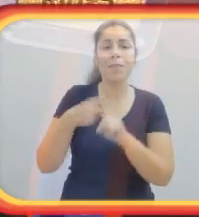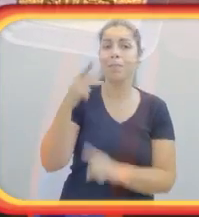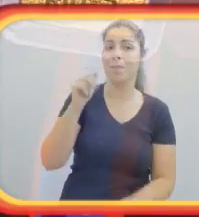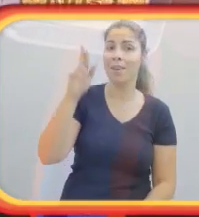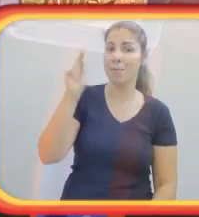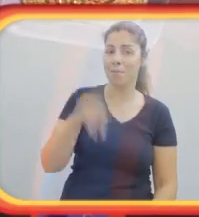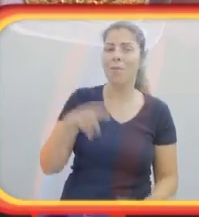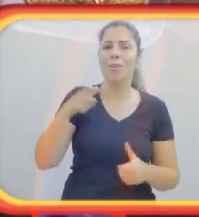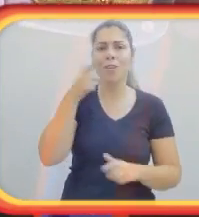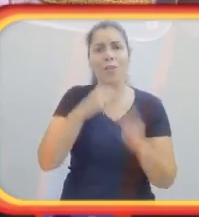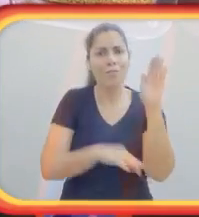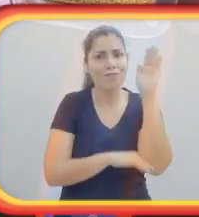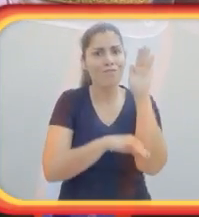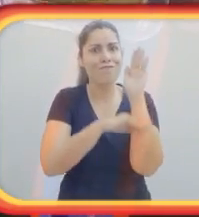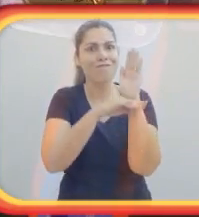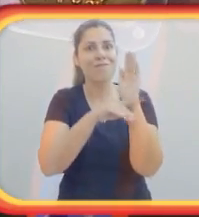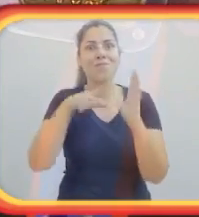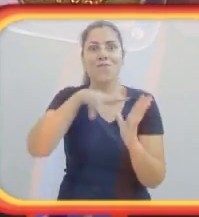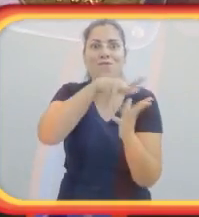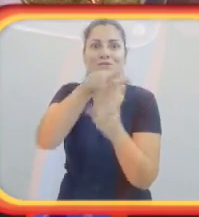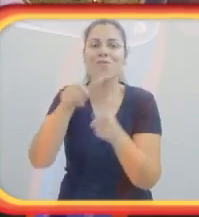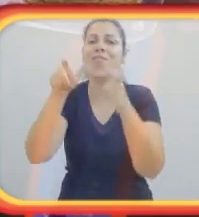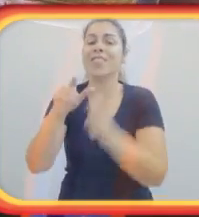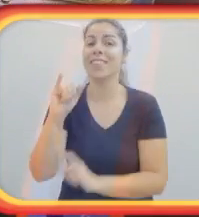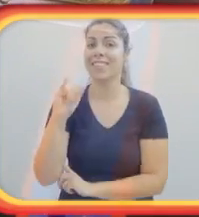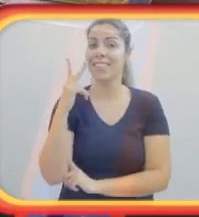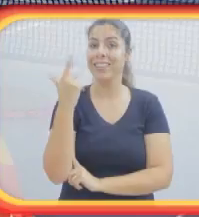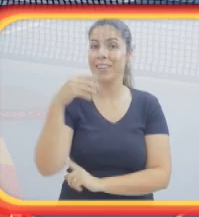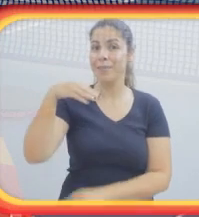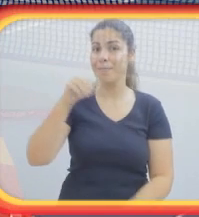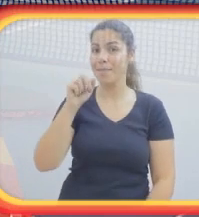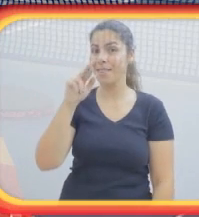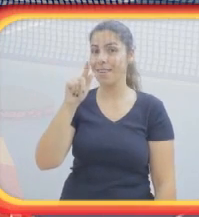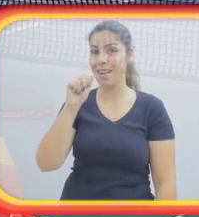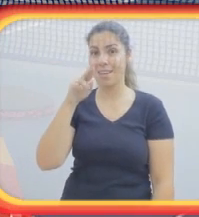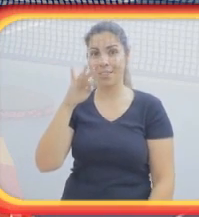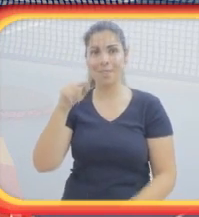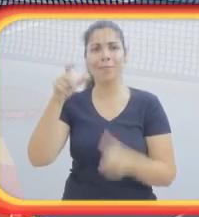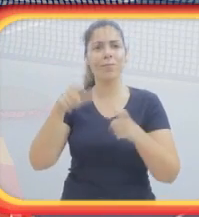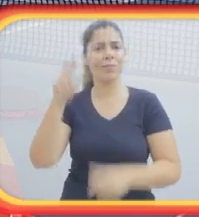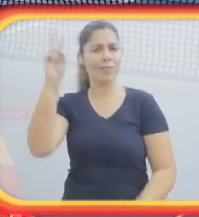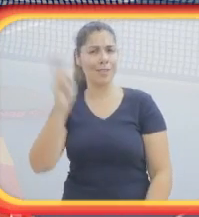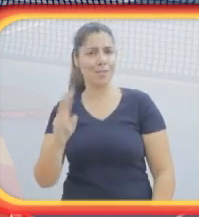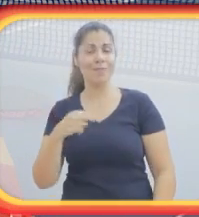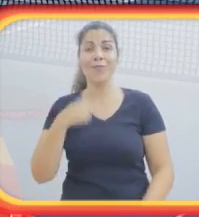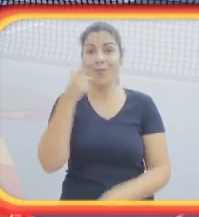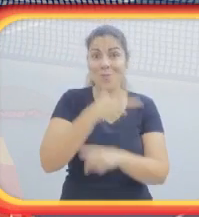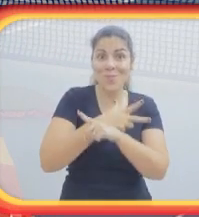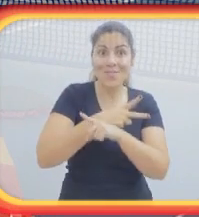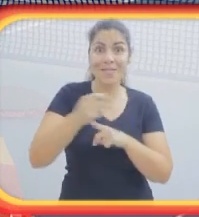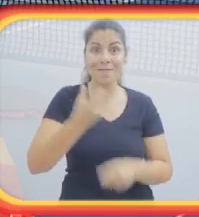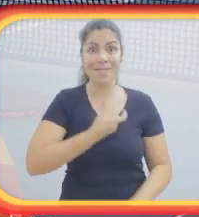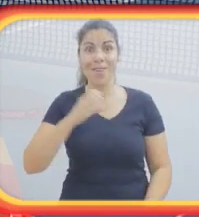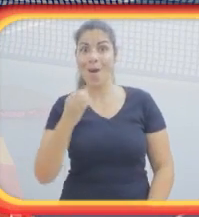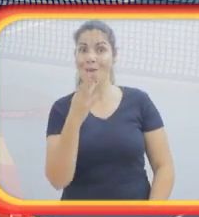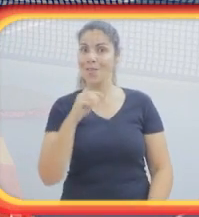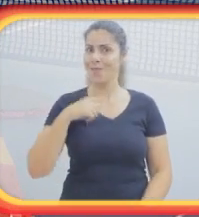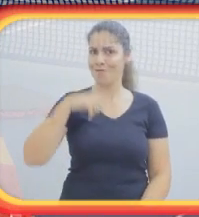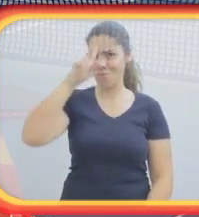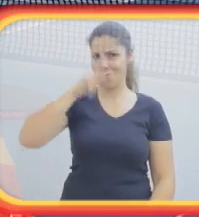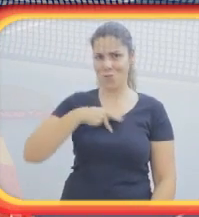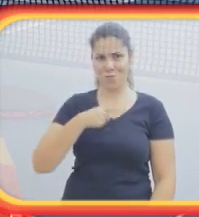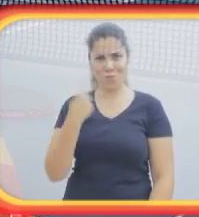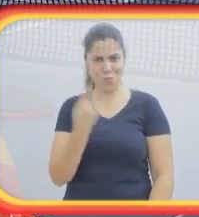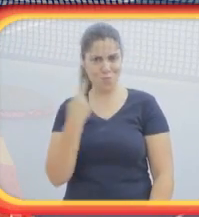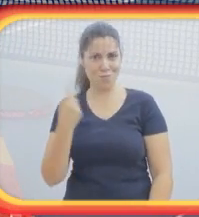a vaga para disputar as Paralimpíadas de Pequim 2008. Em 2009, eu disputei mais um Parapan, onde classificava